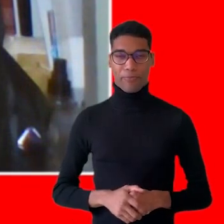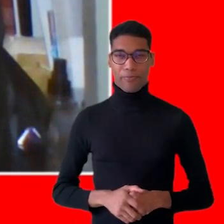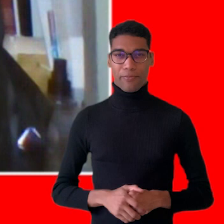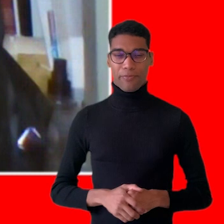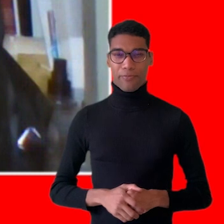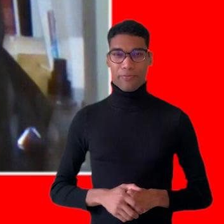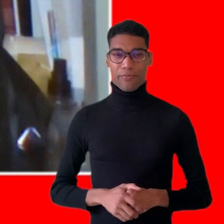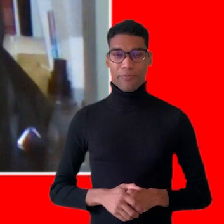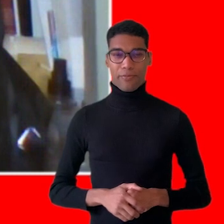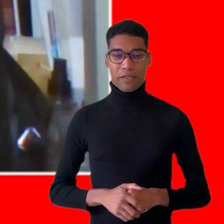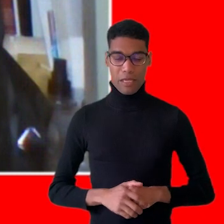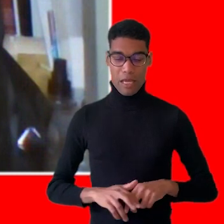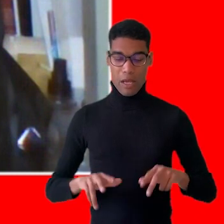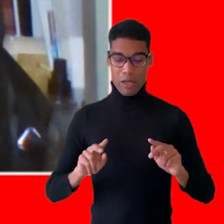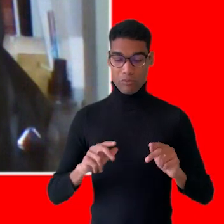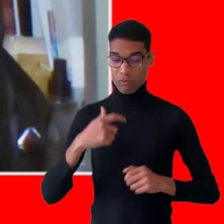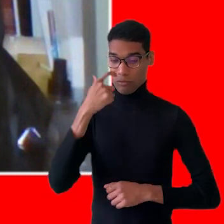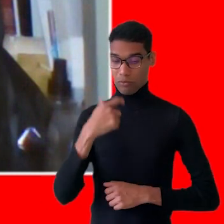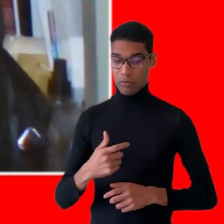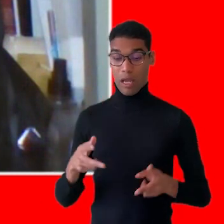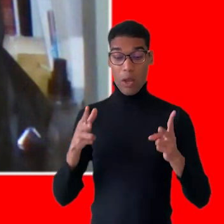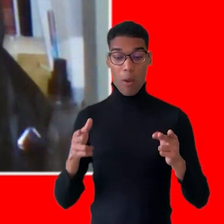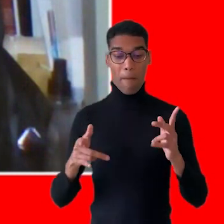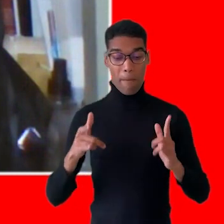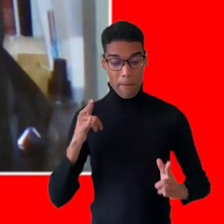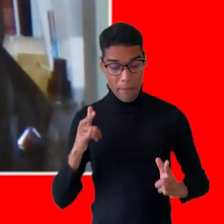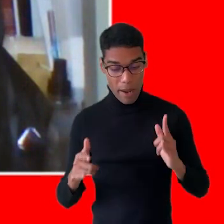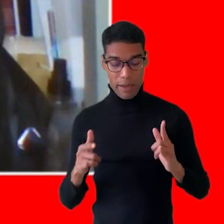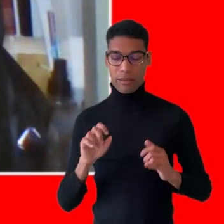Eram considerados máquinas, bichos,